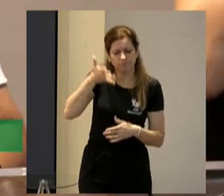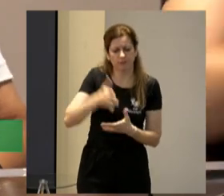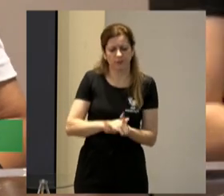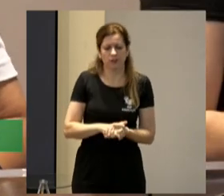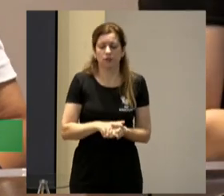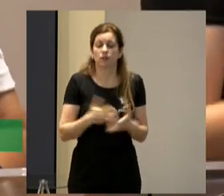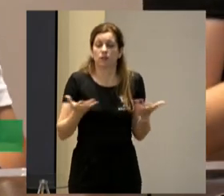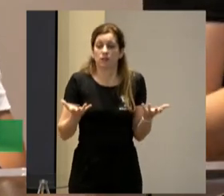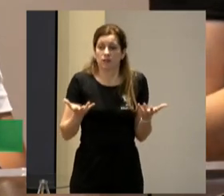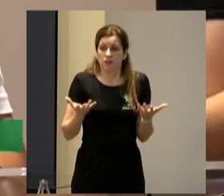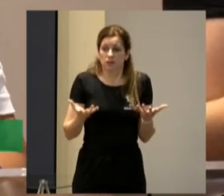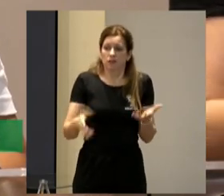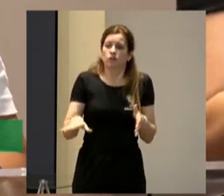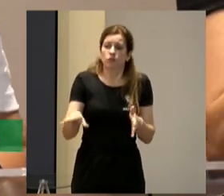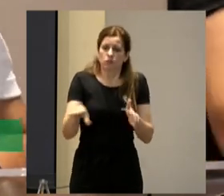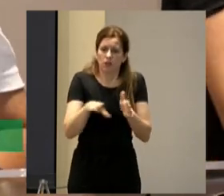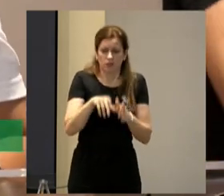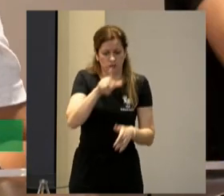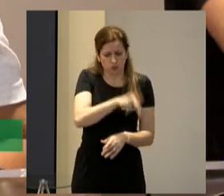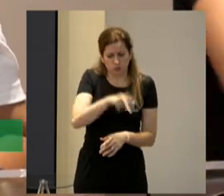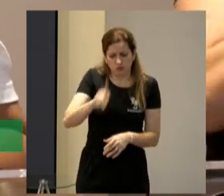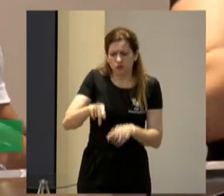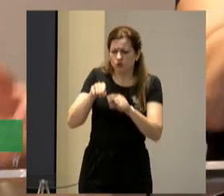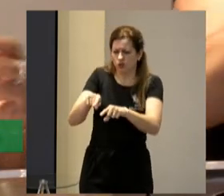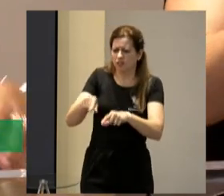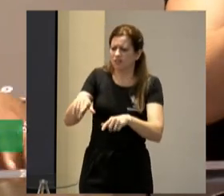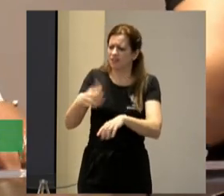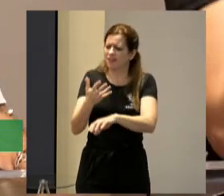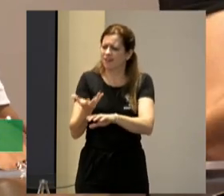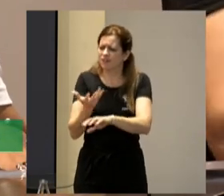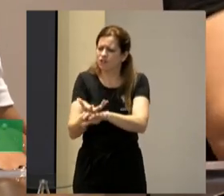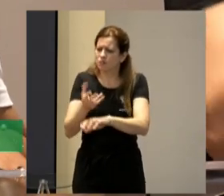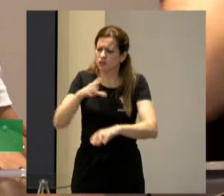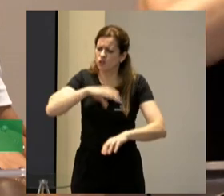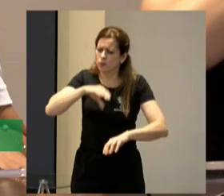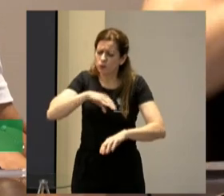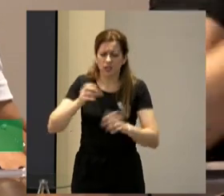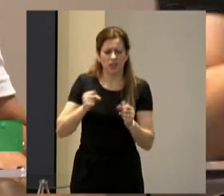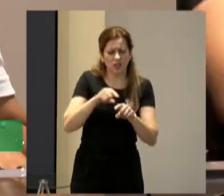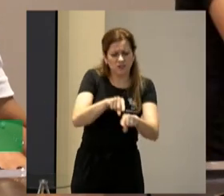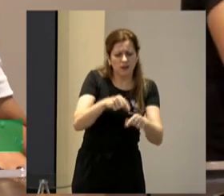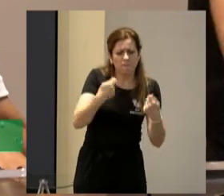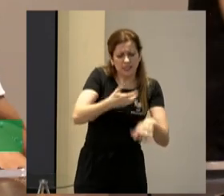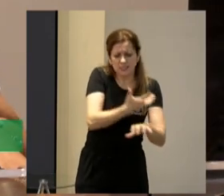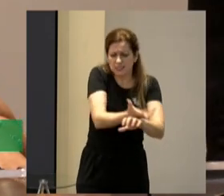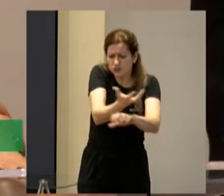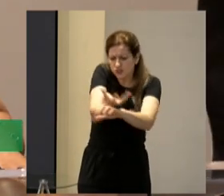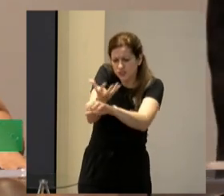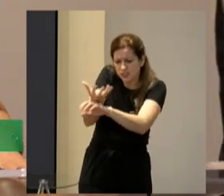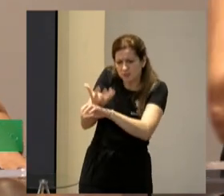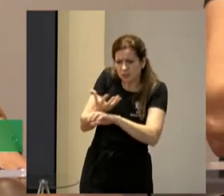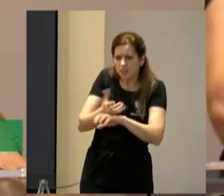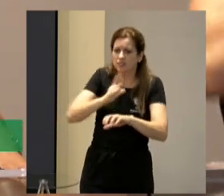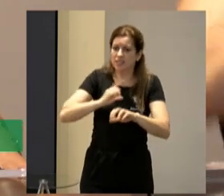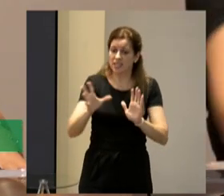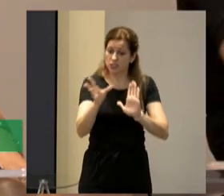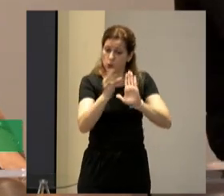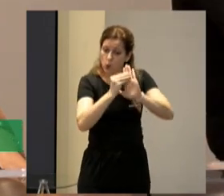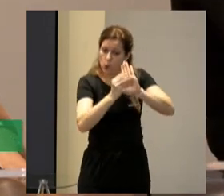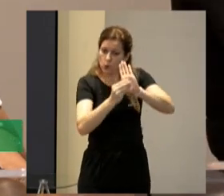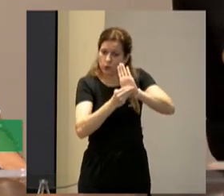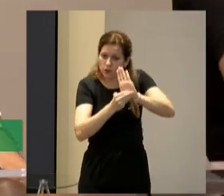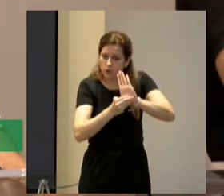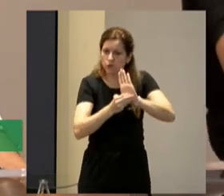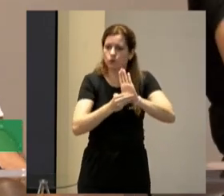tiveram isso na língua portuguesa? Não. Tiveram isso. Então, nós fazíamos formação em rede para aqueles conteúdos que o professor não teve na